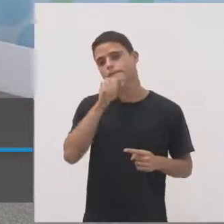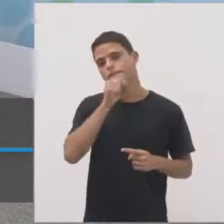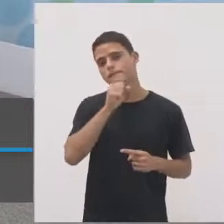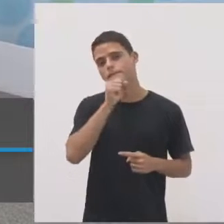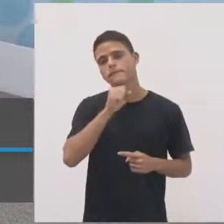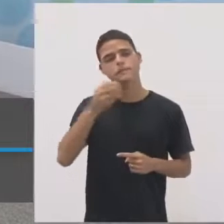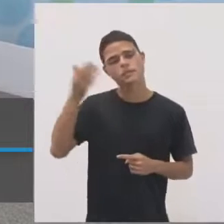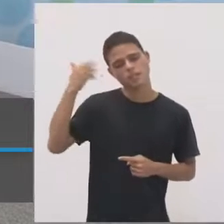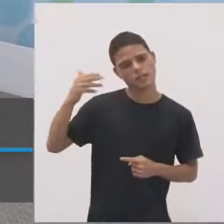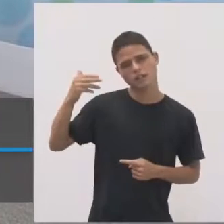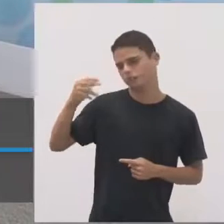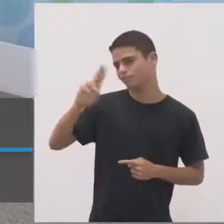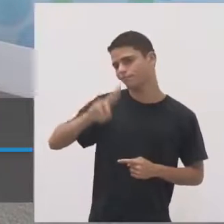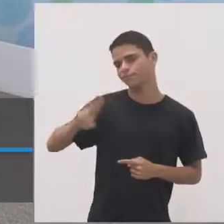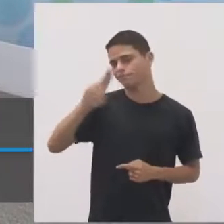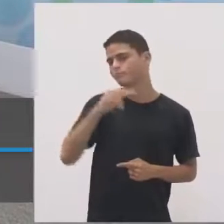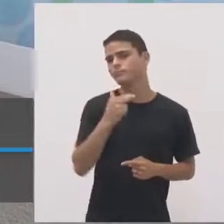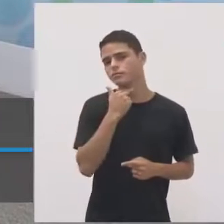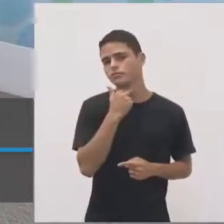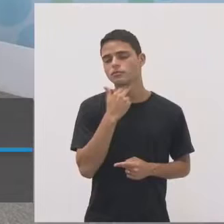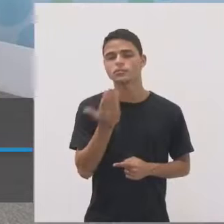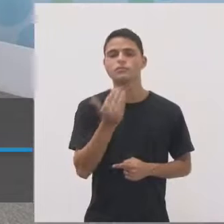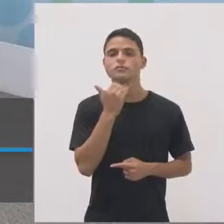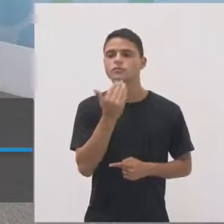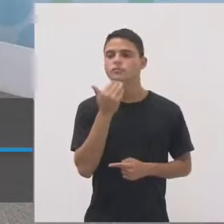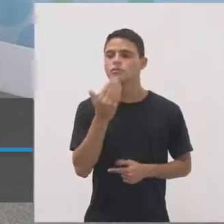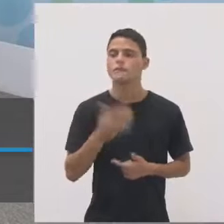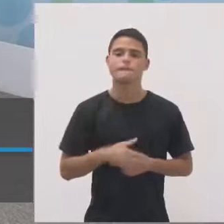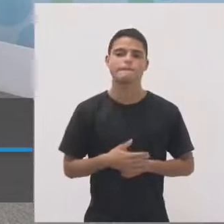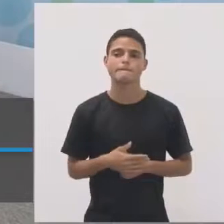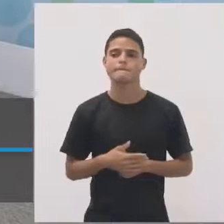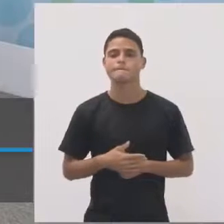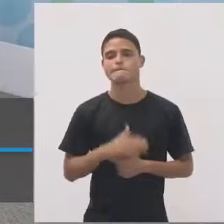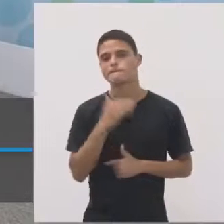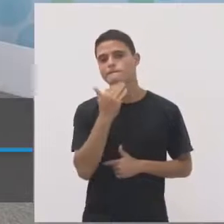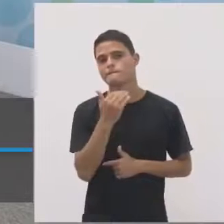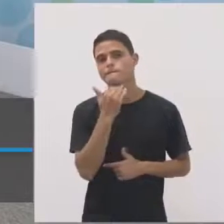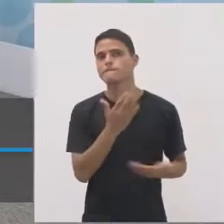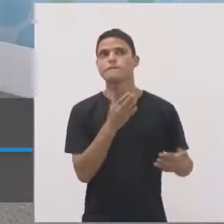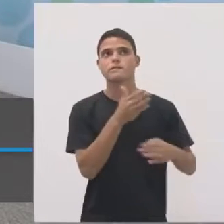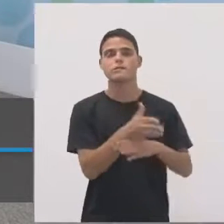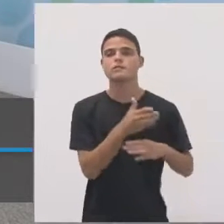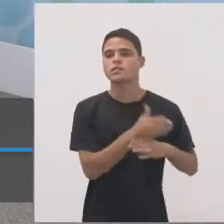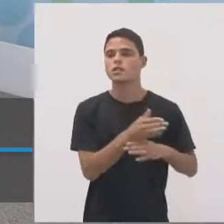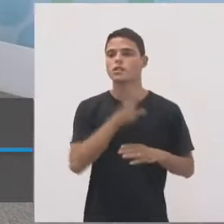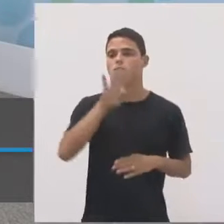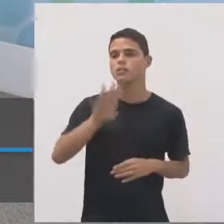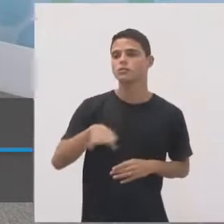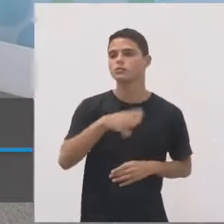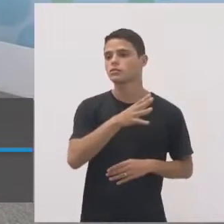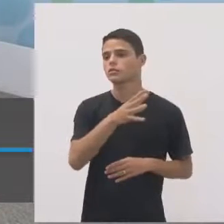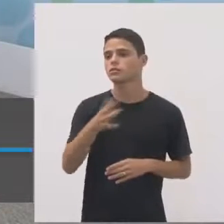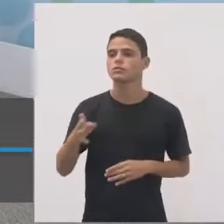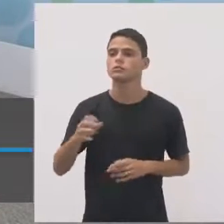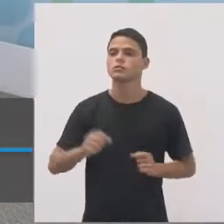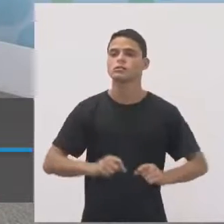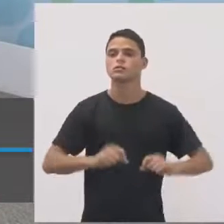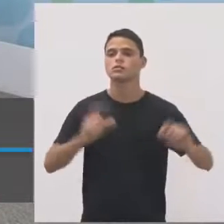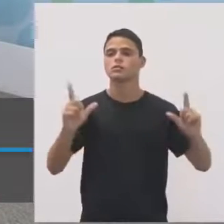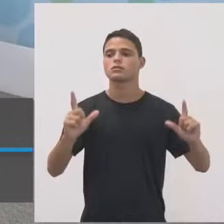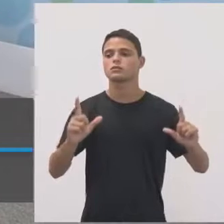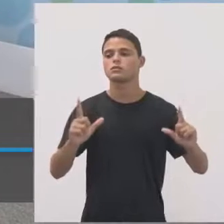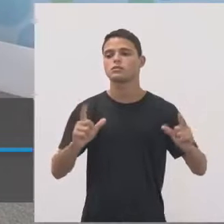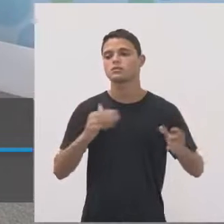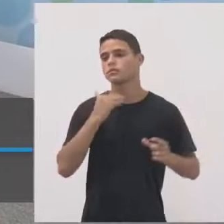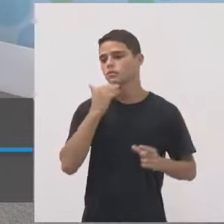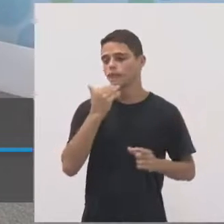e perdem o uso. Então, eles não conseguem, às vezes, abrir uma planilha de Excel, por exemplo, entendeu? Às vezes, a gente